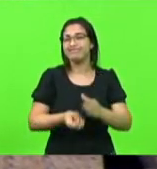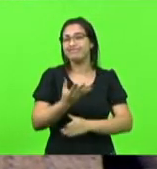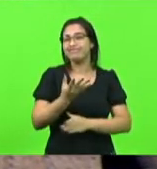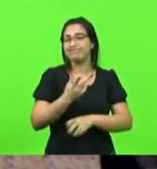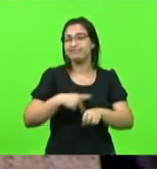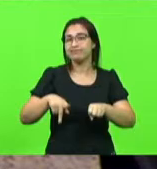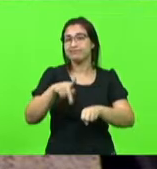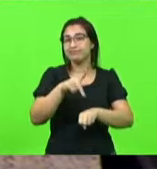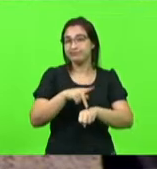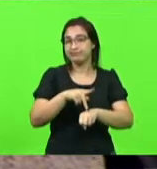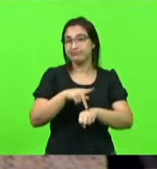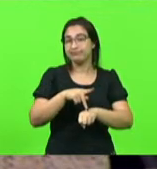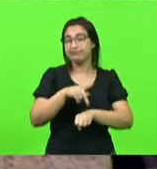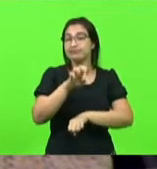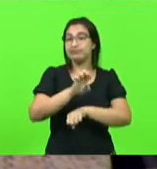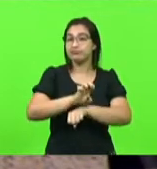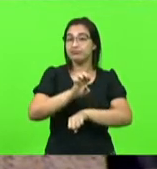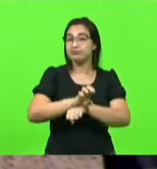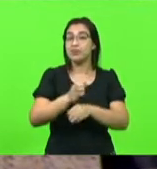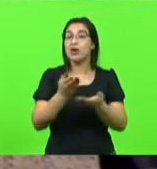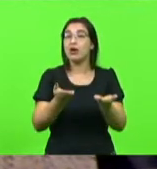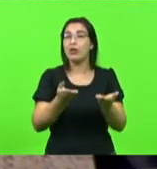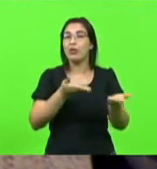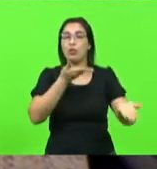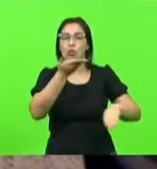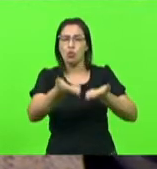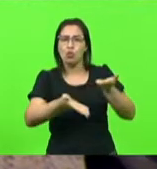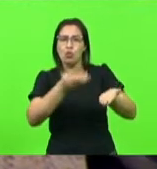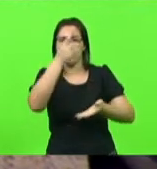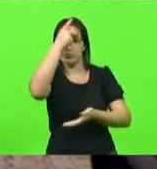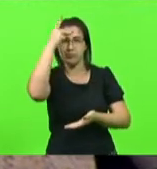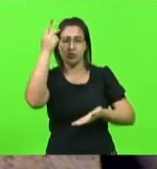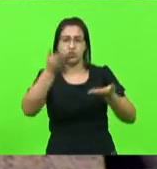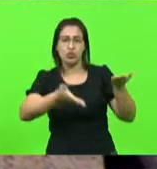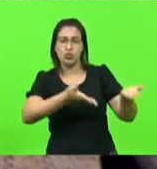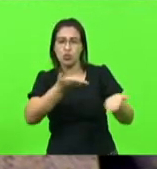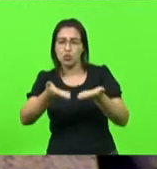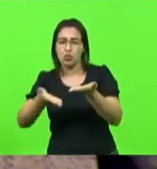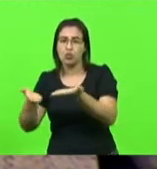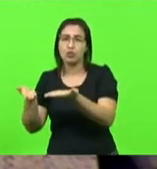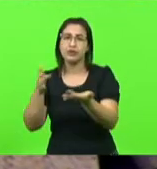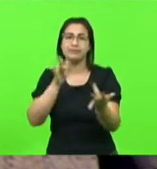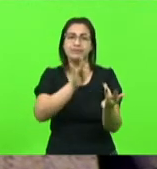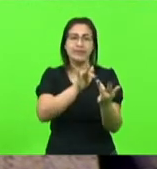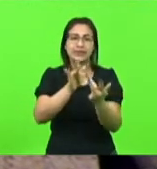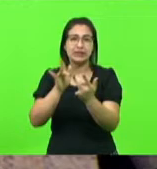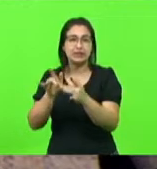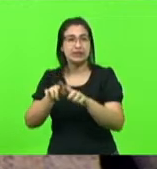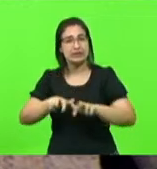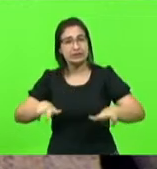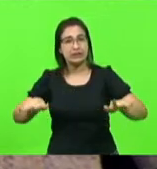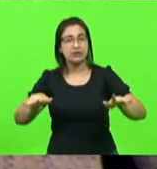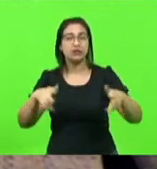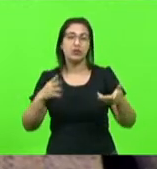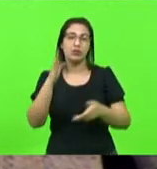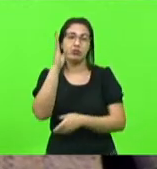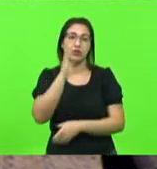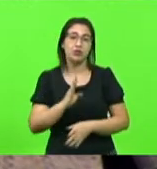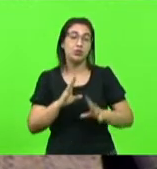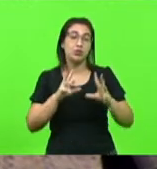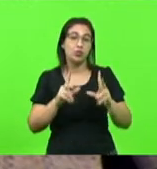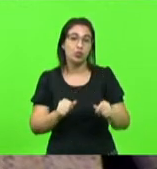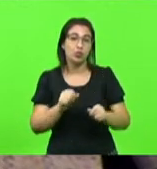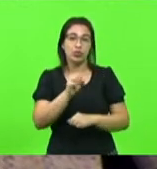país, onde o Estado ele serve as pessoas, ele atende as pessoas. Então, pelos brasileiros,